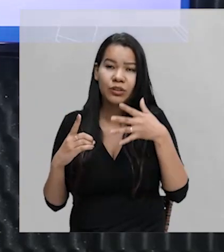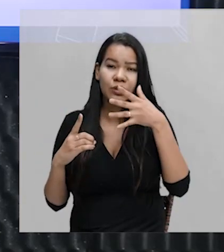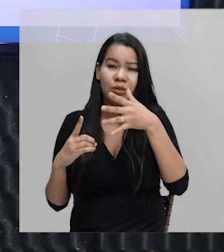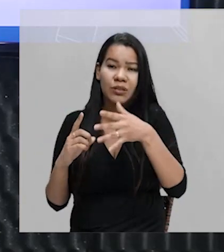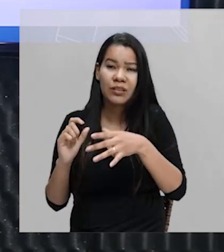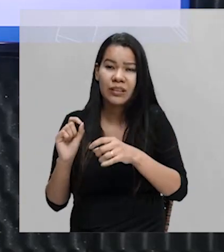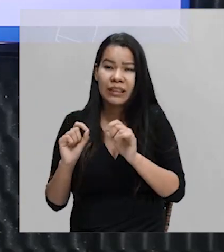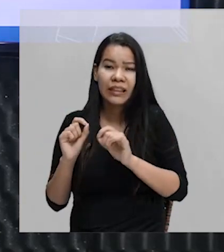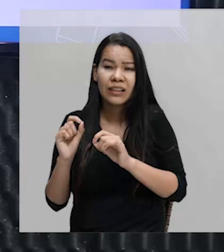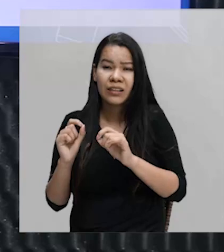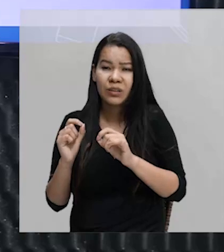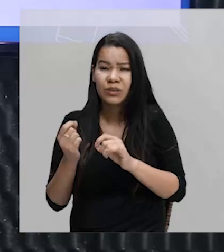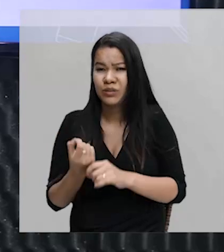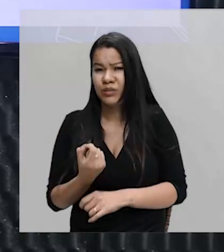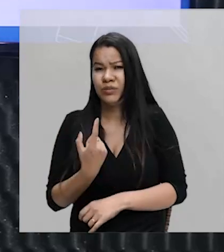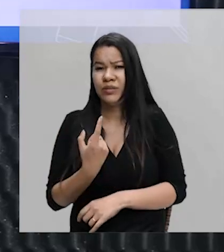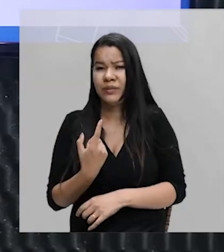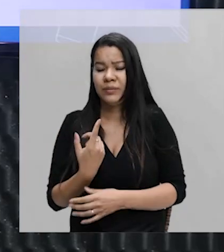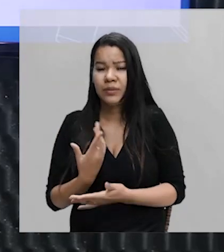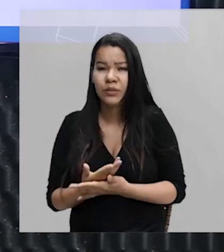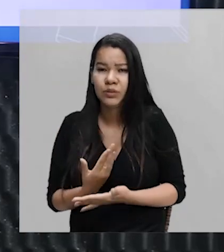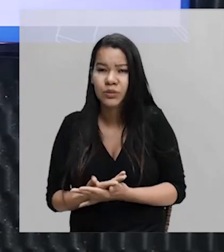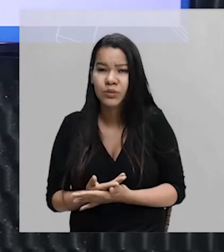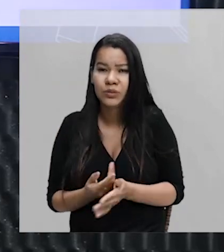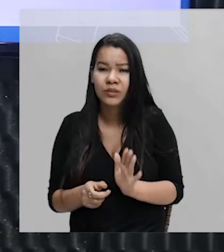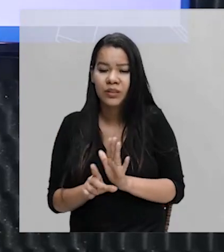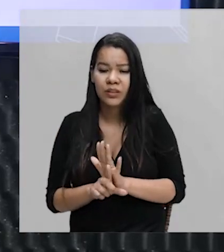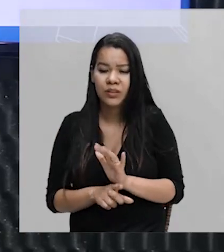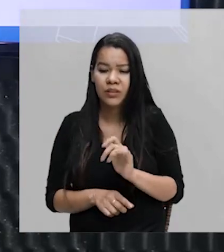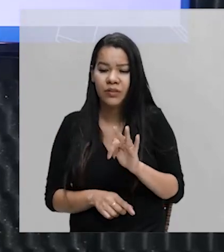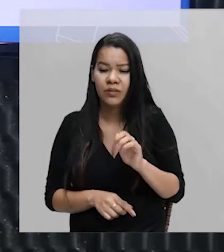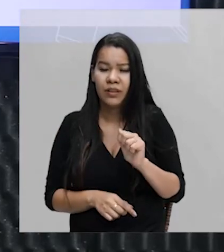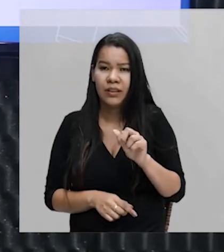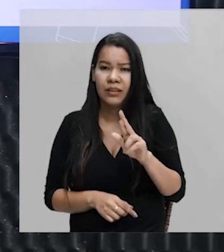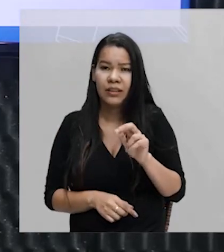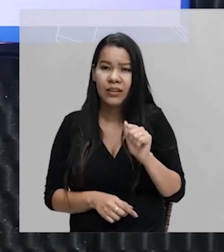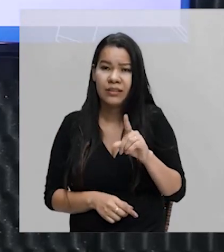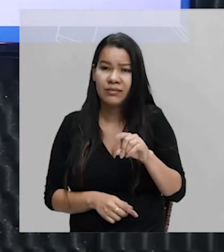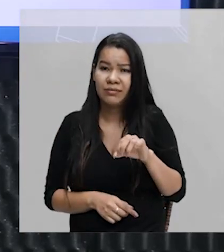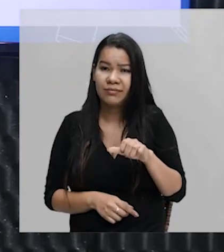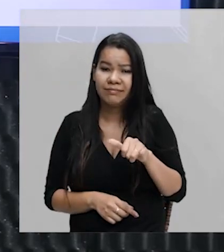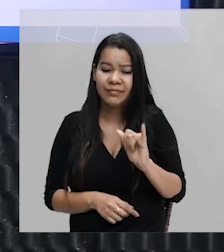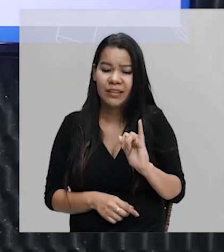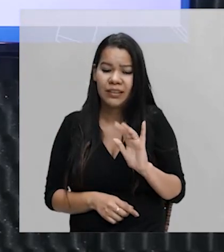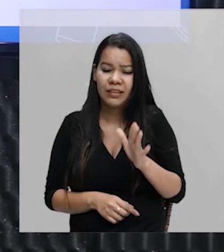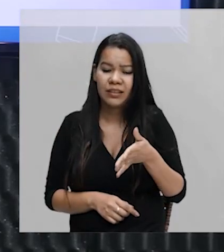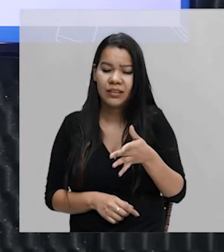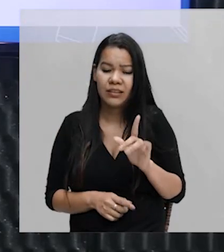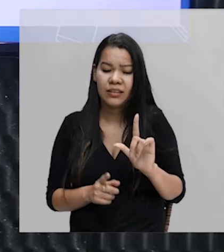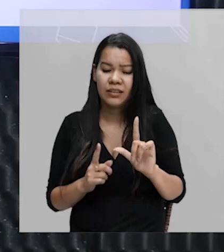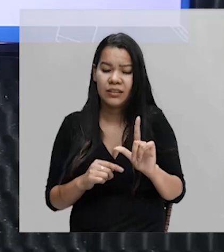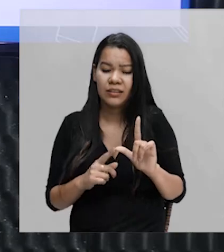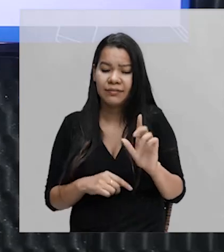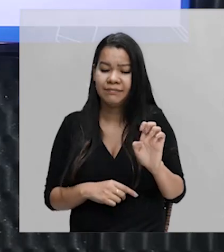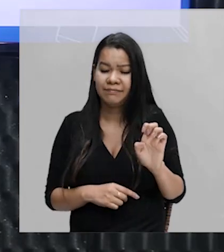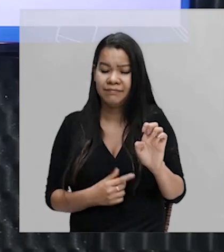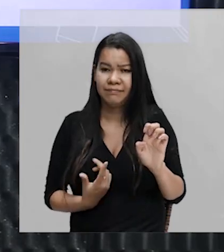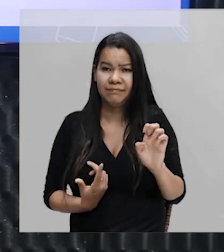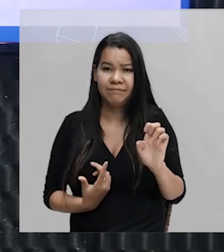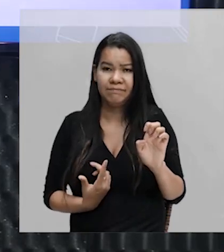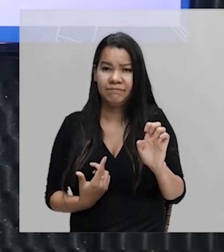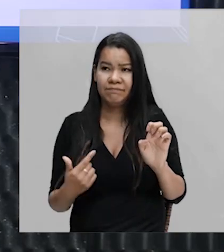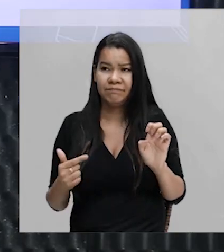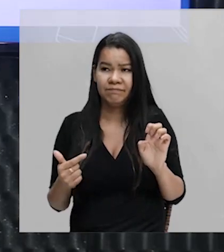muito estranhas, né, para o estudo aí da lei de Faraday, né? E a letra E, pressão que varia sobre uma área gera convecção